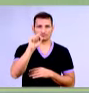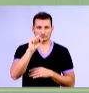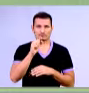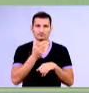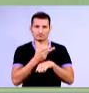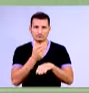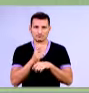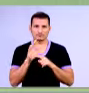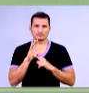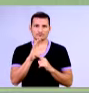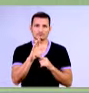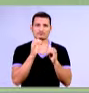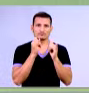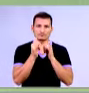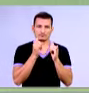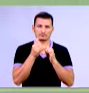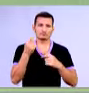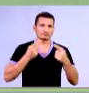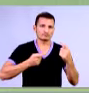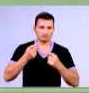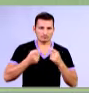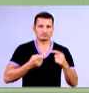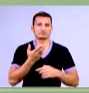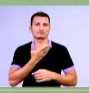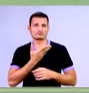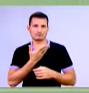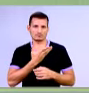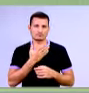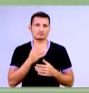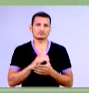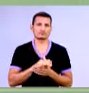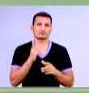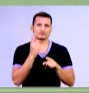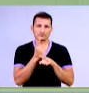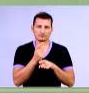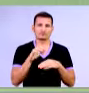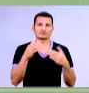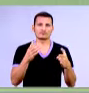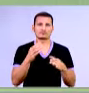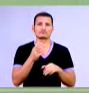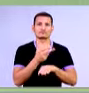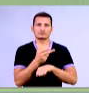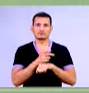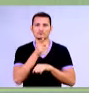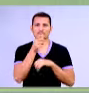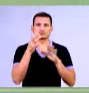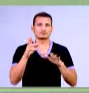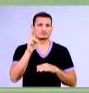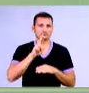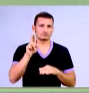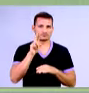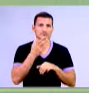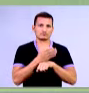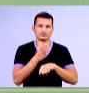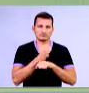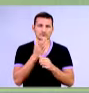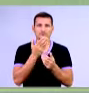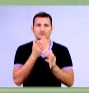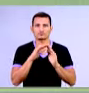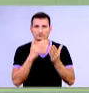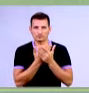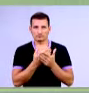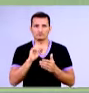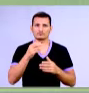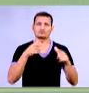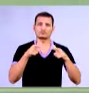informações, discuta com seus colegas e identifique os recursos multimídia que você já utilizou em suas atividades escolares ou no trabalho. Essa é a